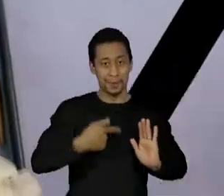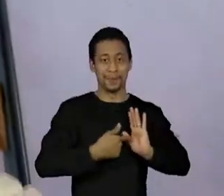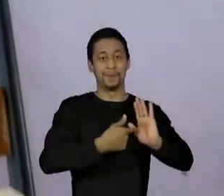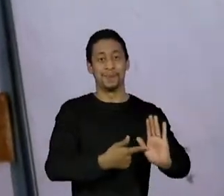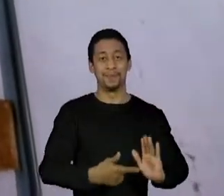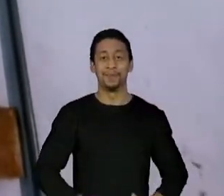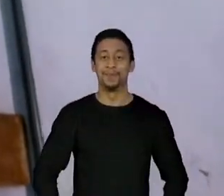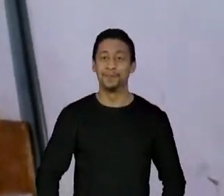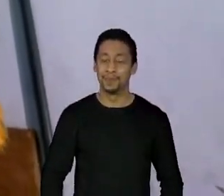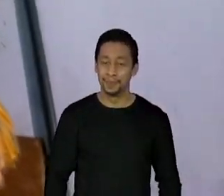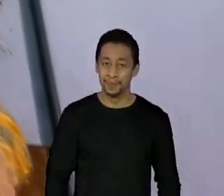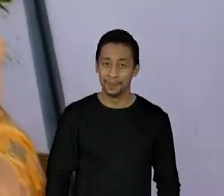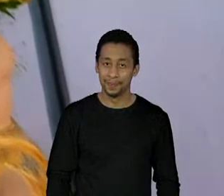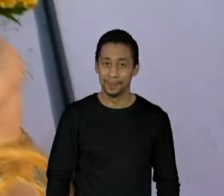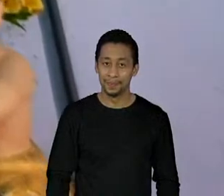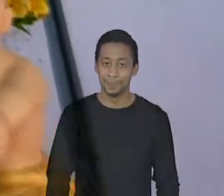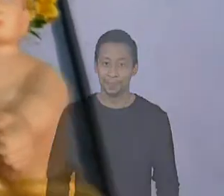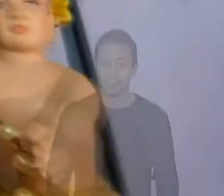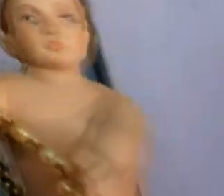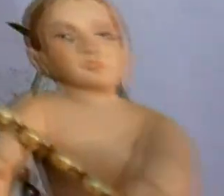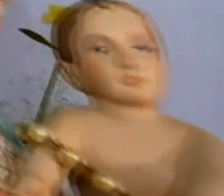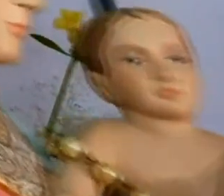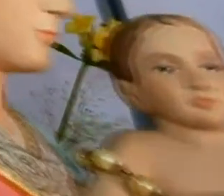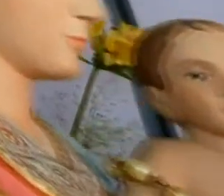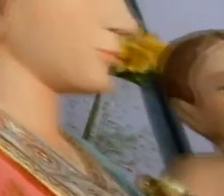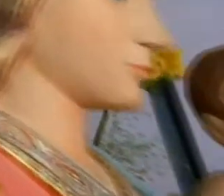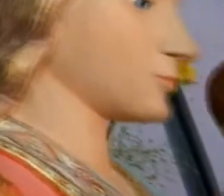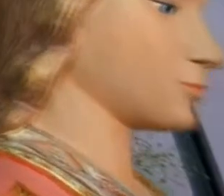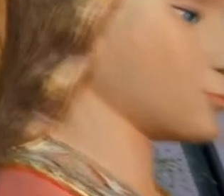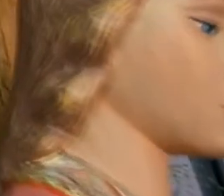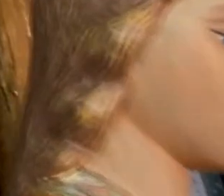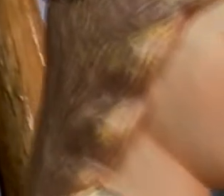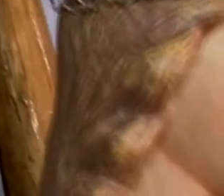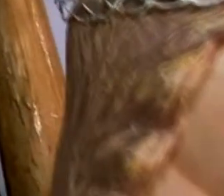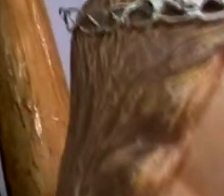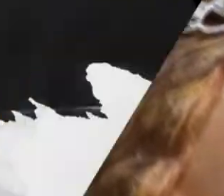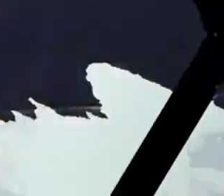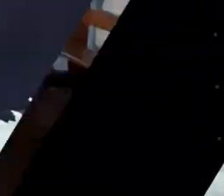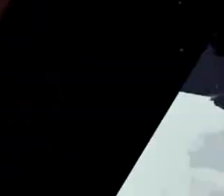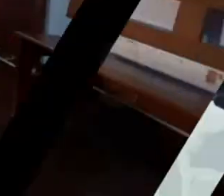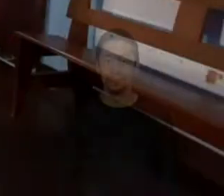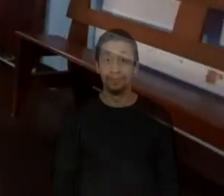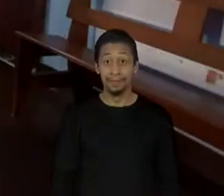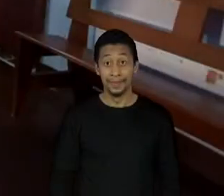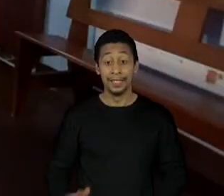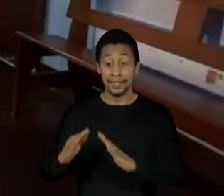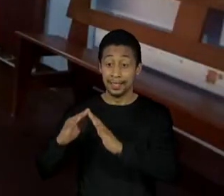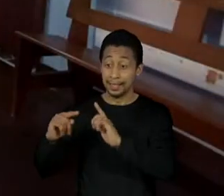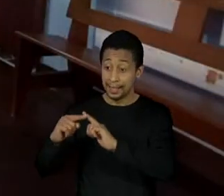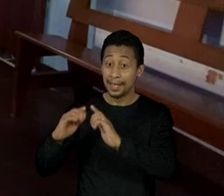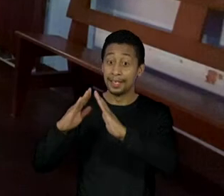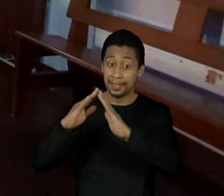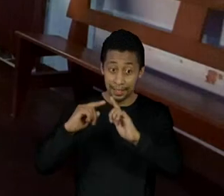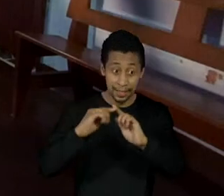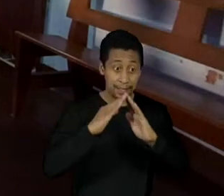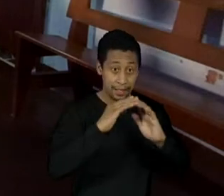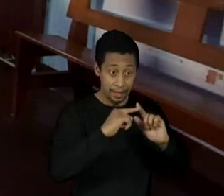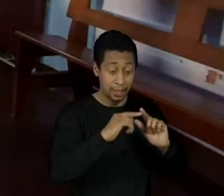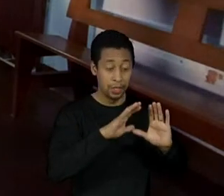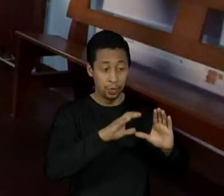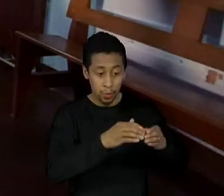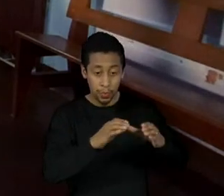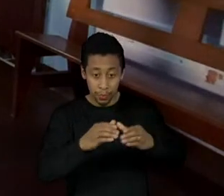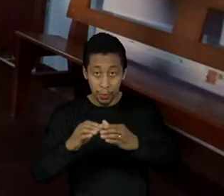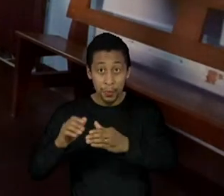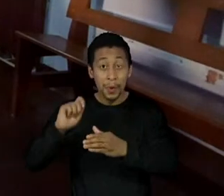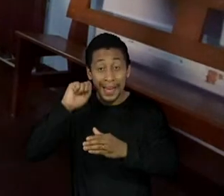Me derei, ai, Jesus de Nazaré. das igrejas dos homens pretos, que foram construídas